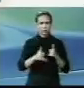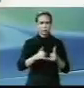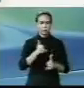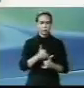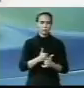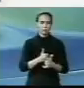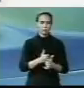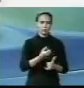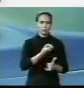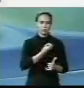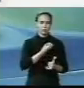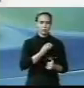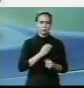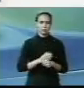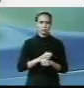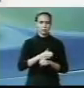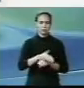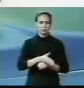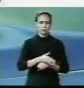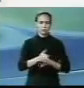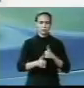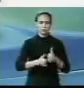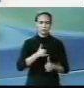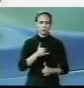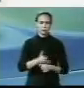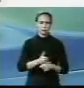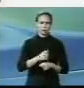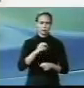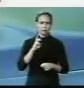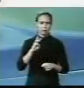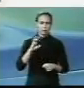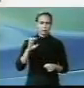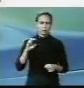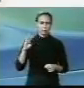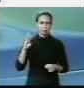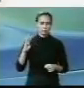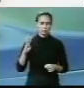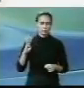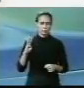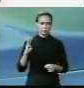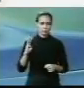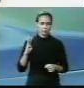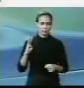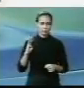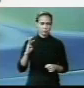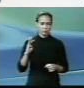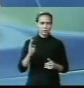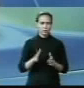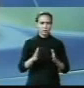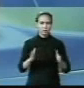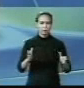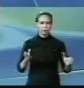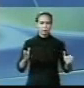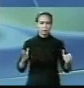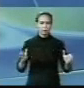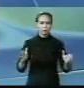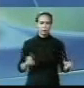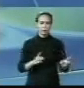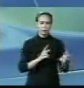acesso a sítios, ou sites na web, tem aumentado constantemente. Então, esse é um